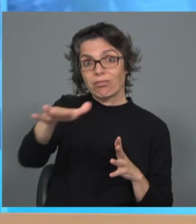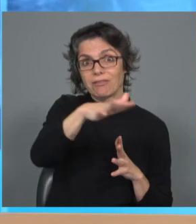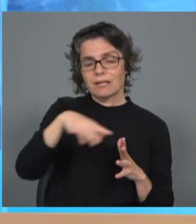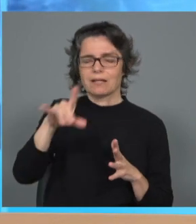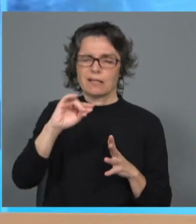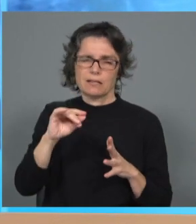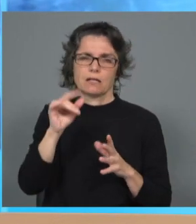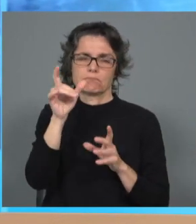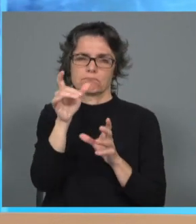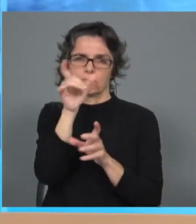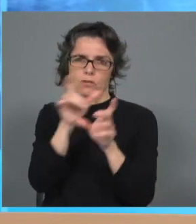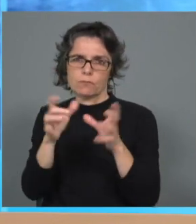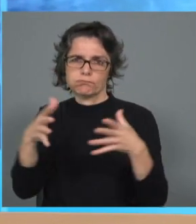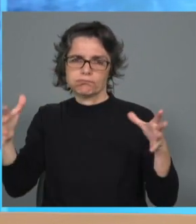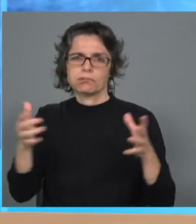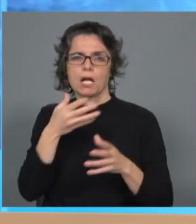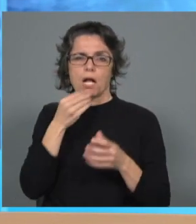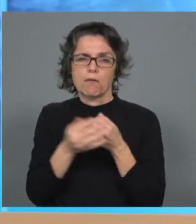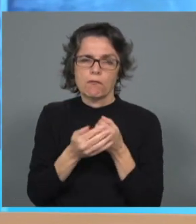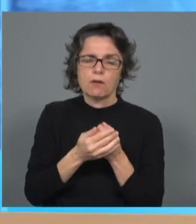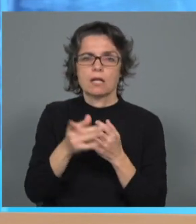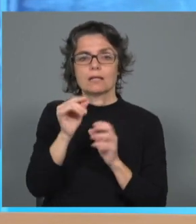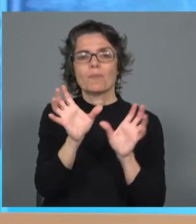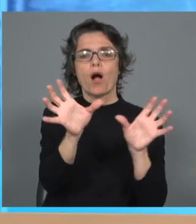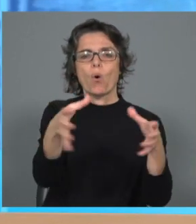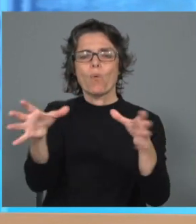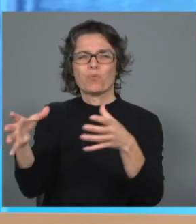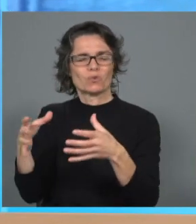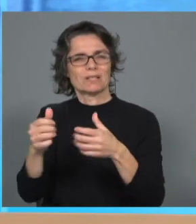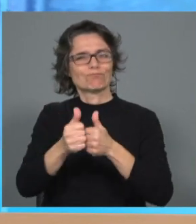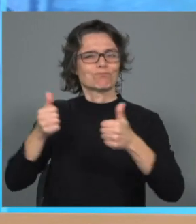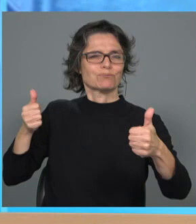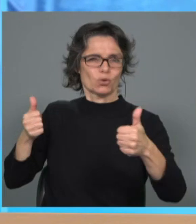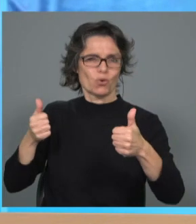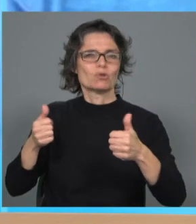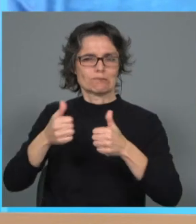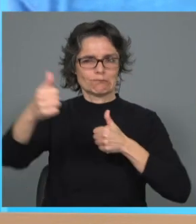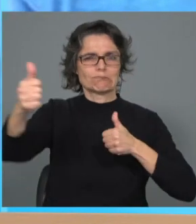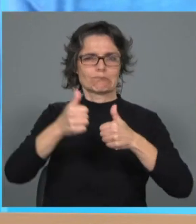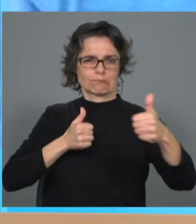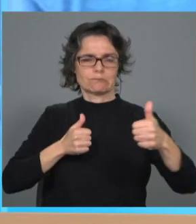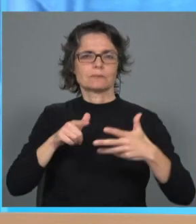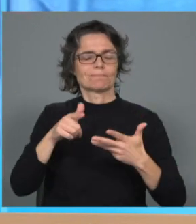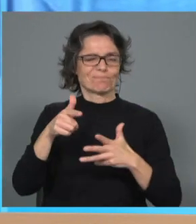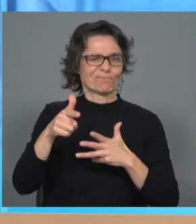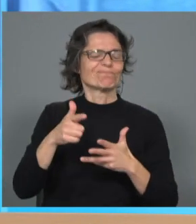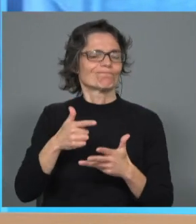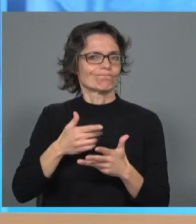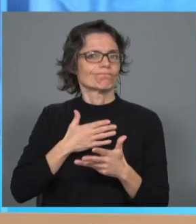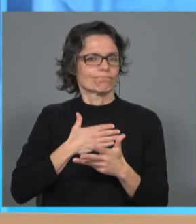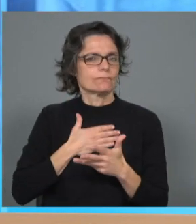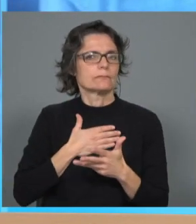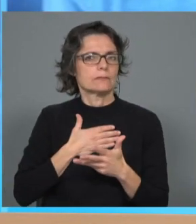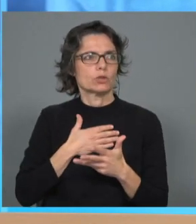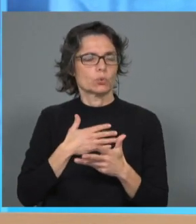envelhecimento demográfico, com o facto das comunidades estarem fisicamente afastadas umas das outras, deixa-nos aqui um